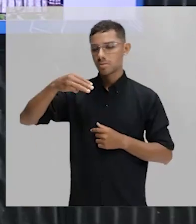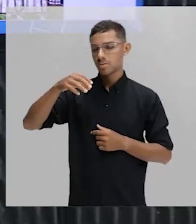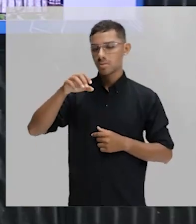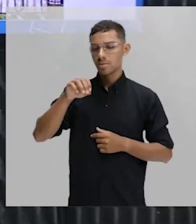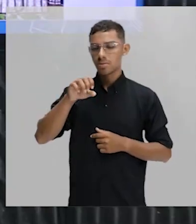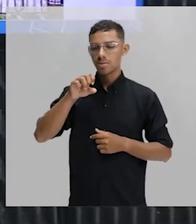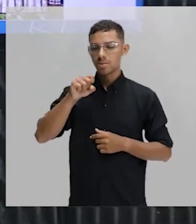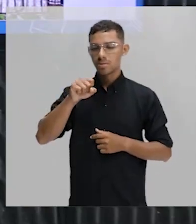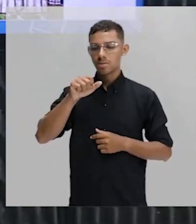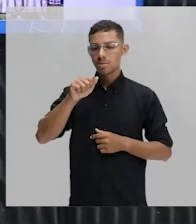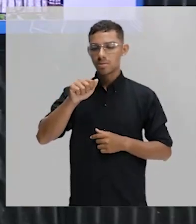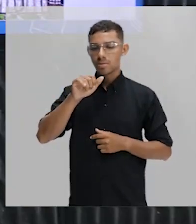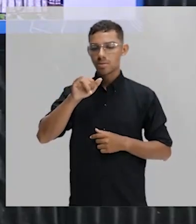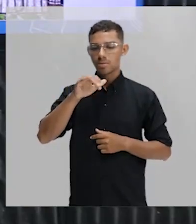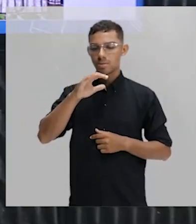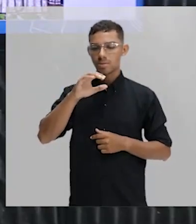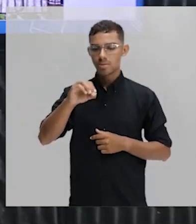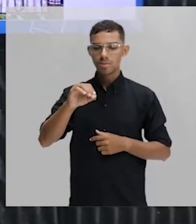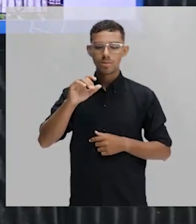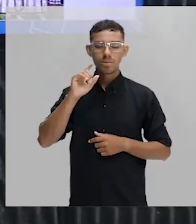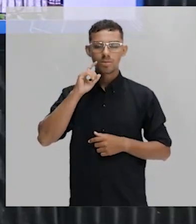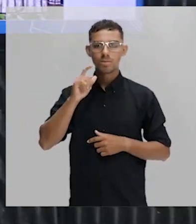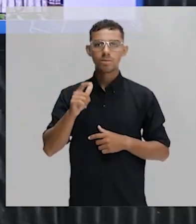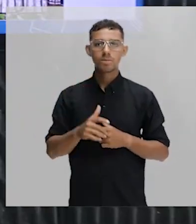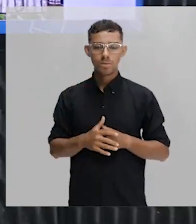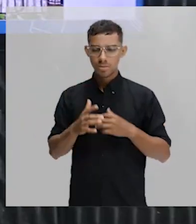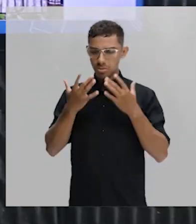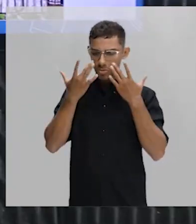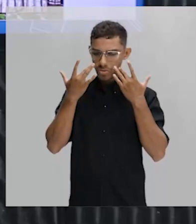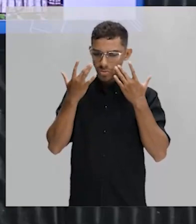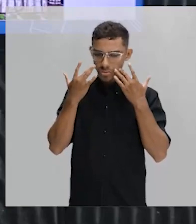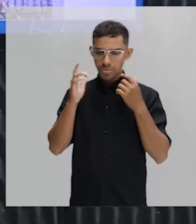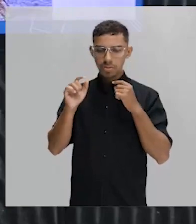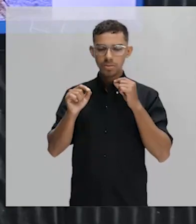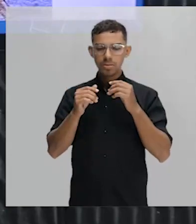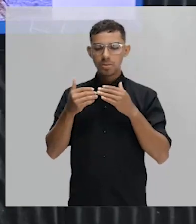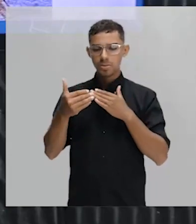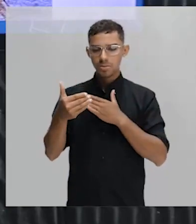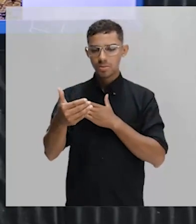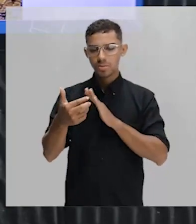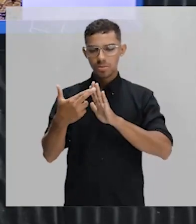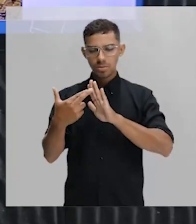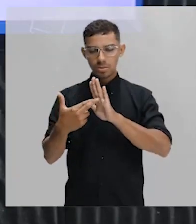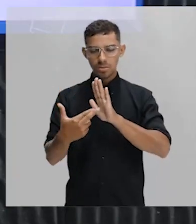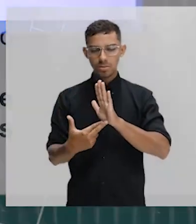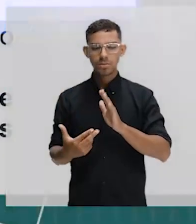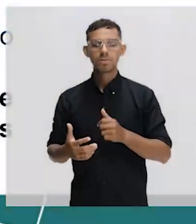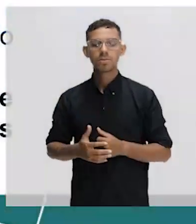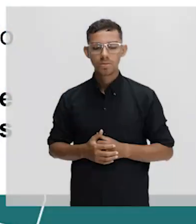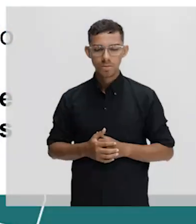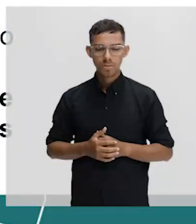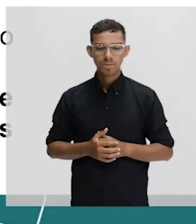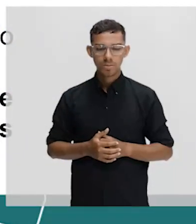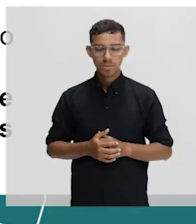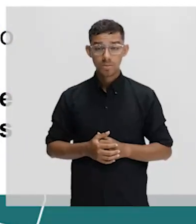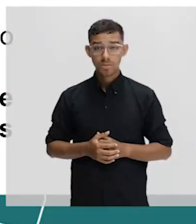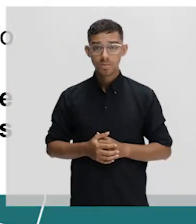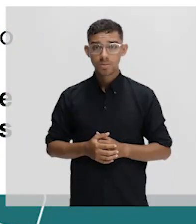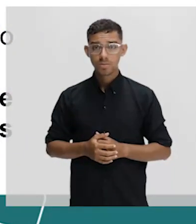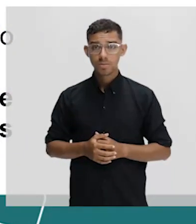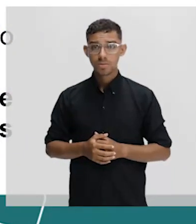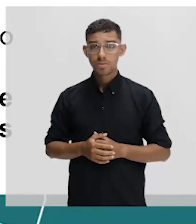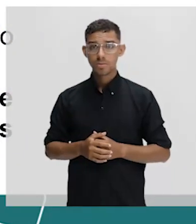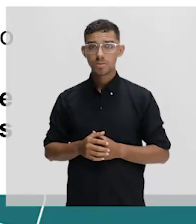outros setores da arte bizantina trabalhavam sobre efeitos de regras. Então, vamos à escultura. O que